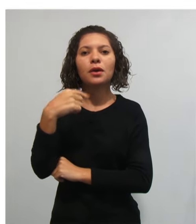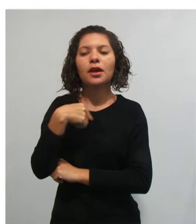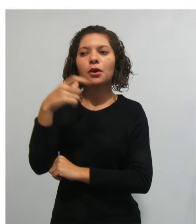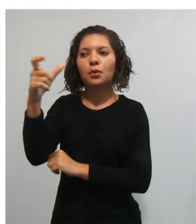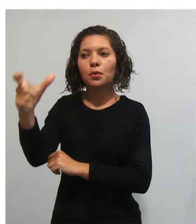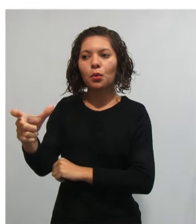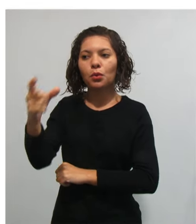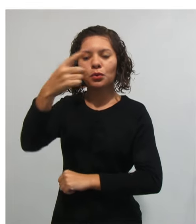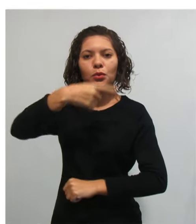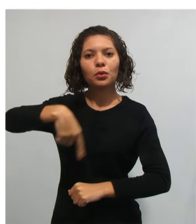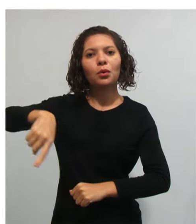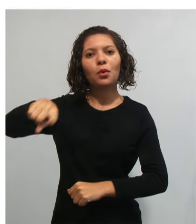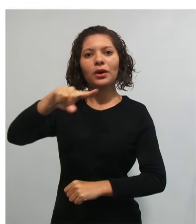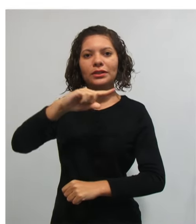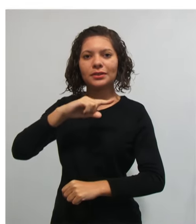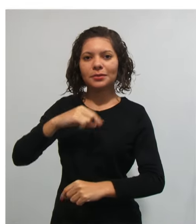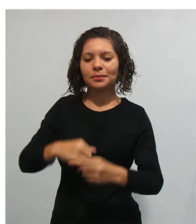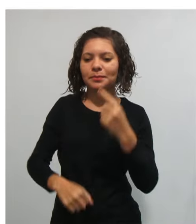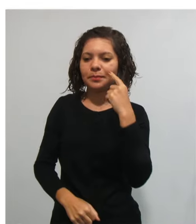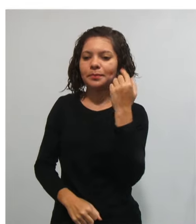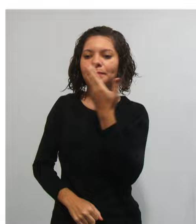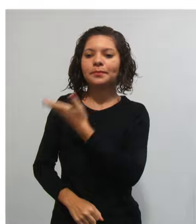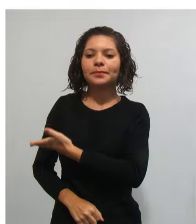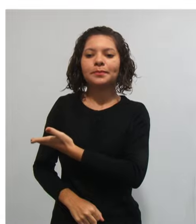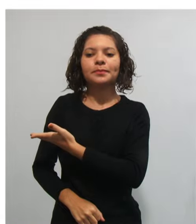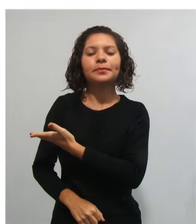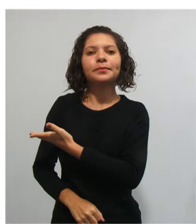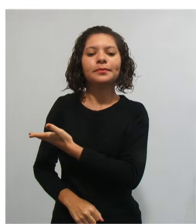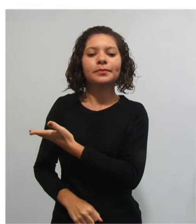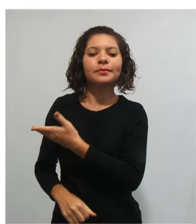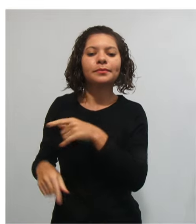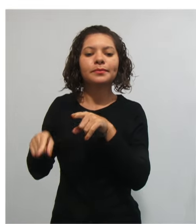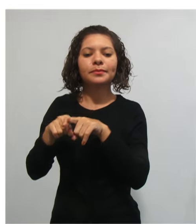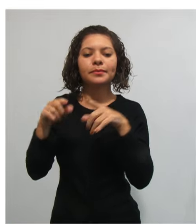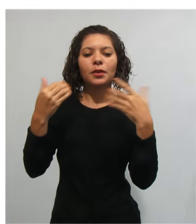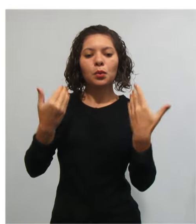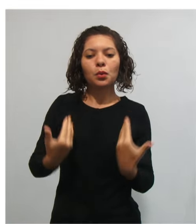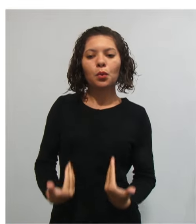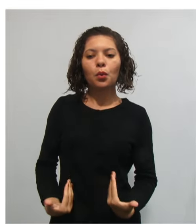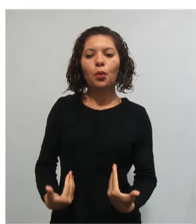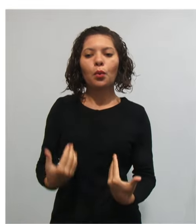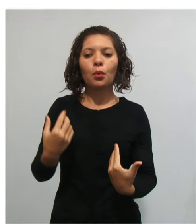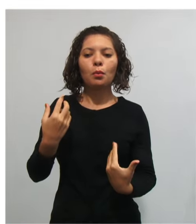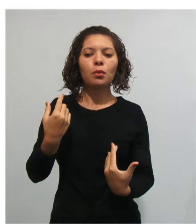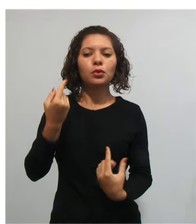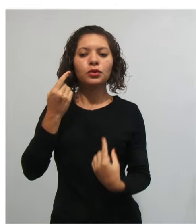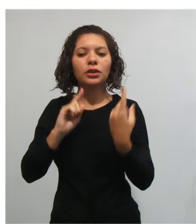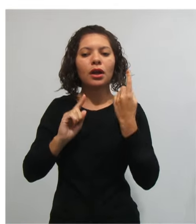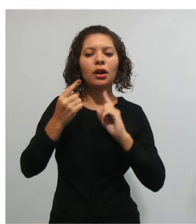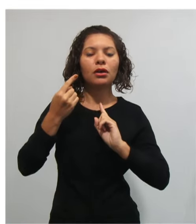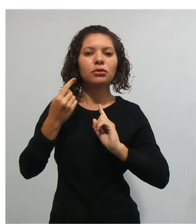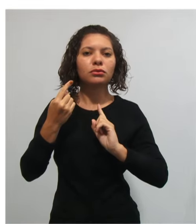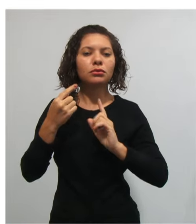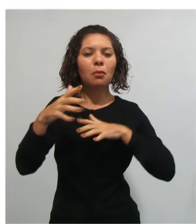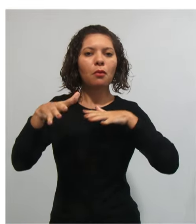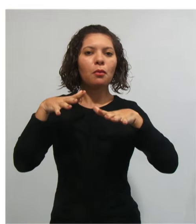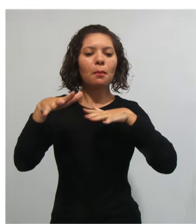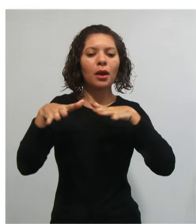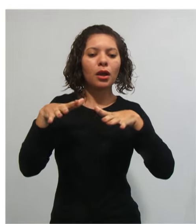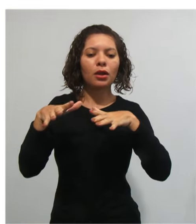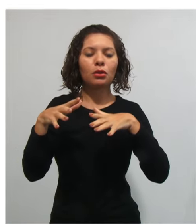eu o outro e o nós são estes aqui ó corpos gestos e movimentos traços sons cores e